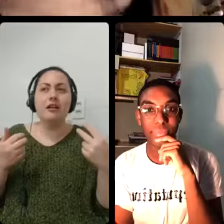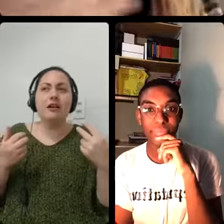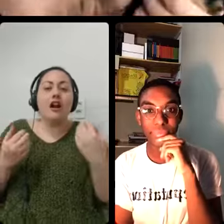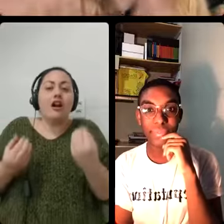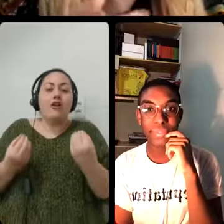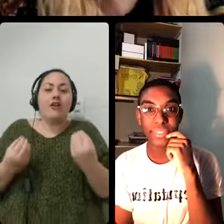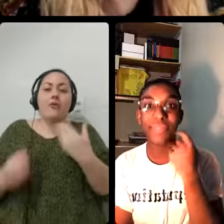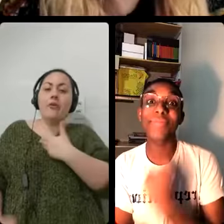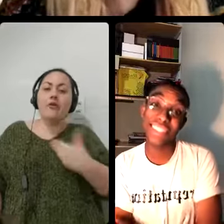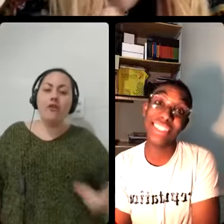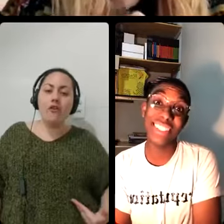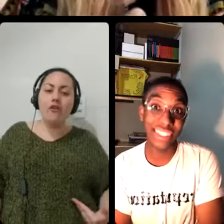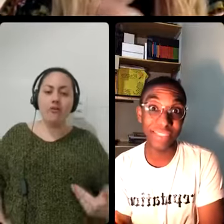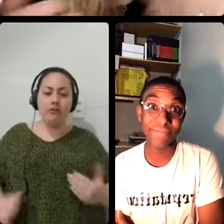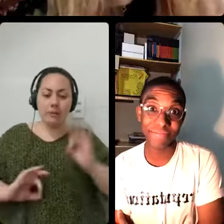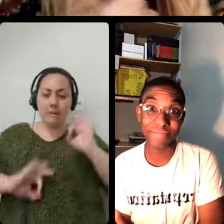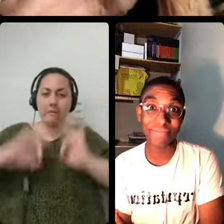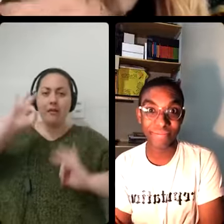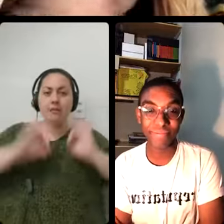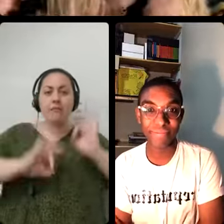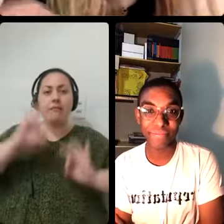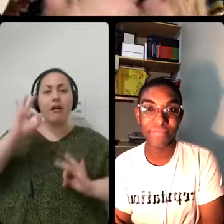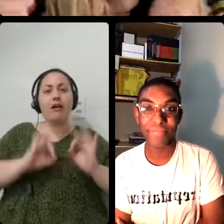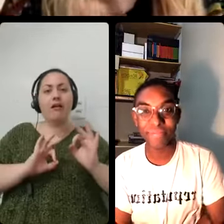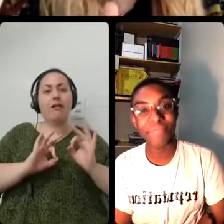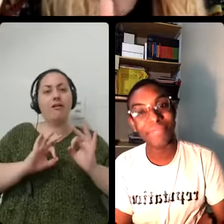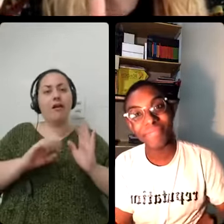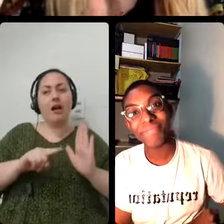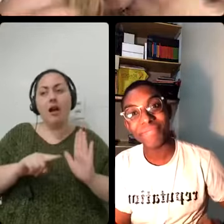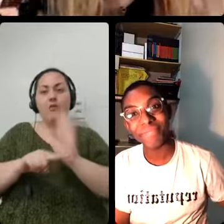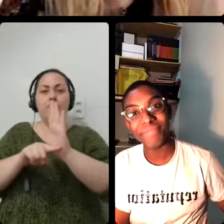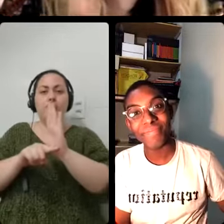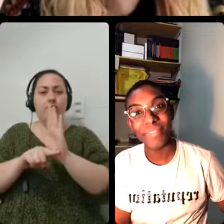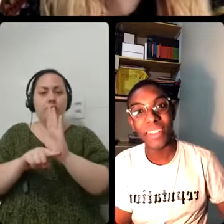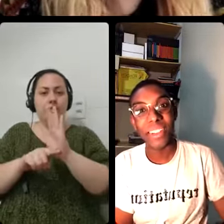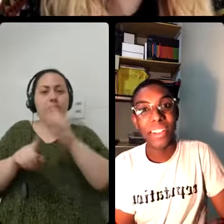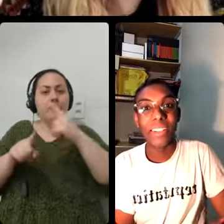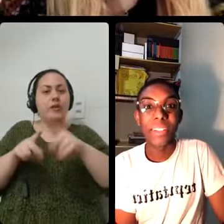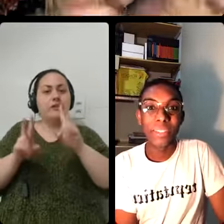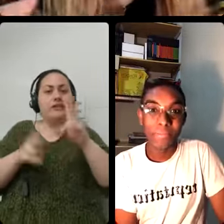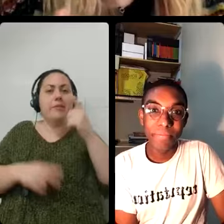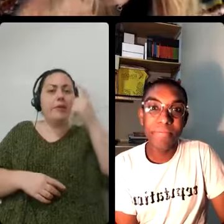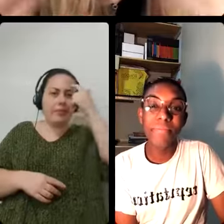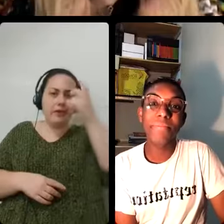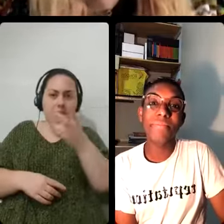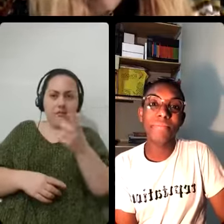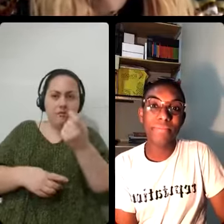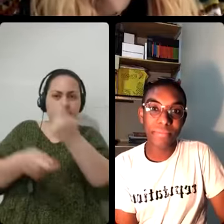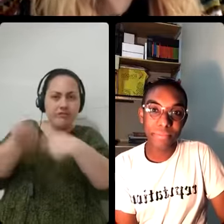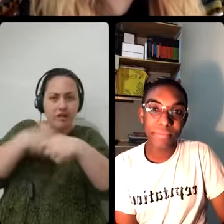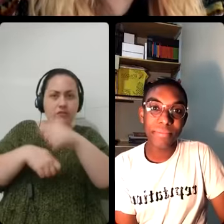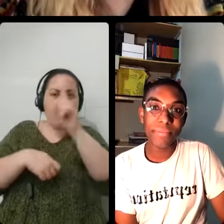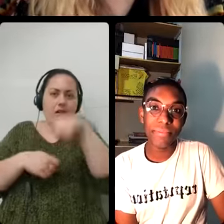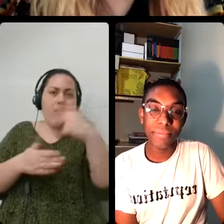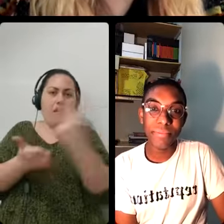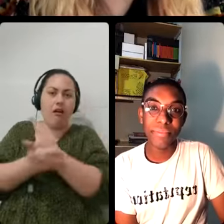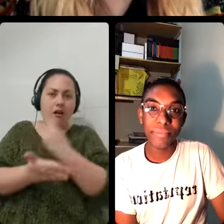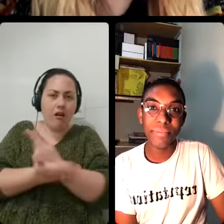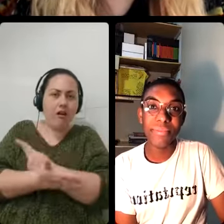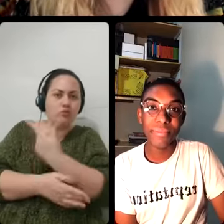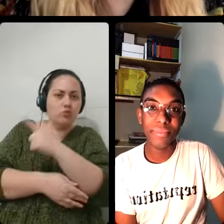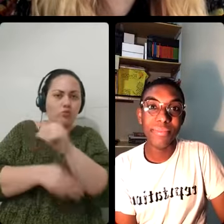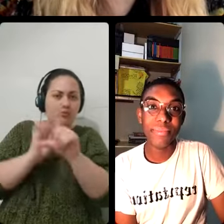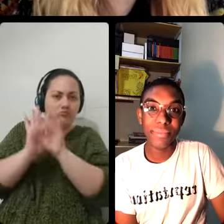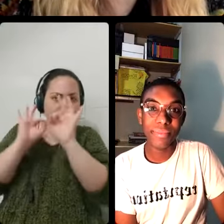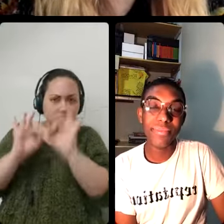se organiza em função disso, né? Deixando o tráfico nesse lugar de bom algo ilegal, e aí por onde que o tráfico acaba